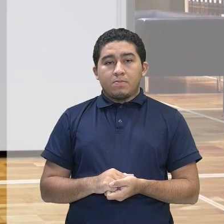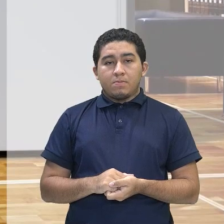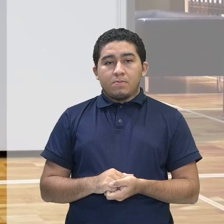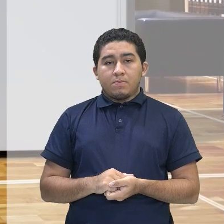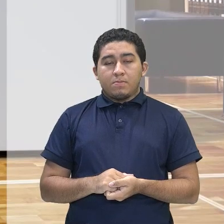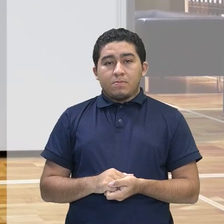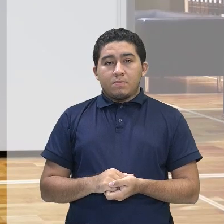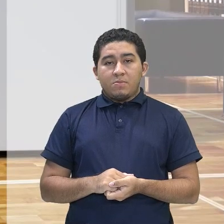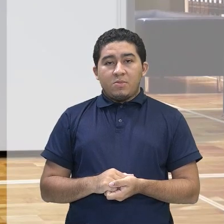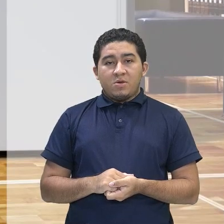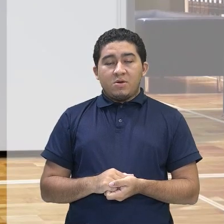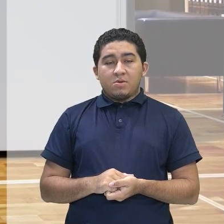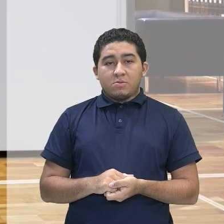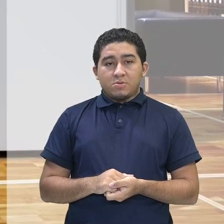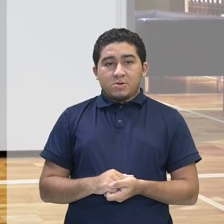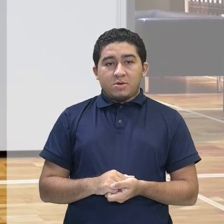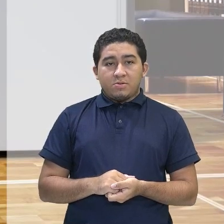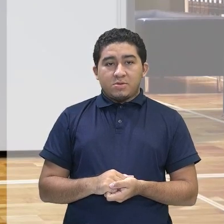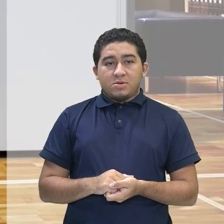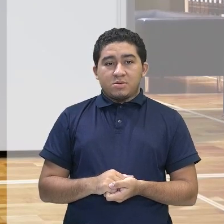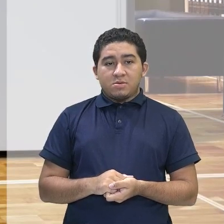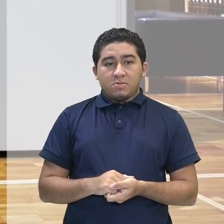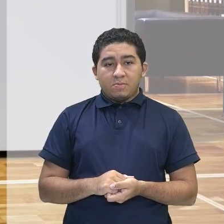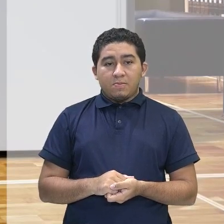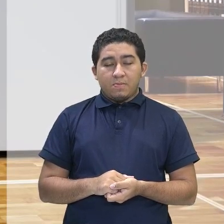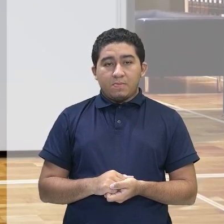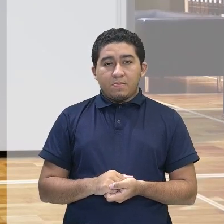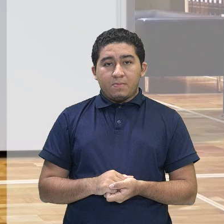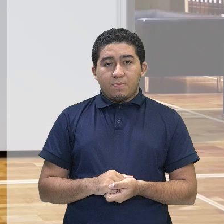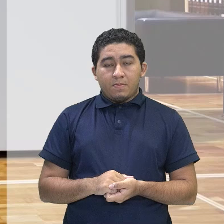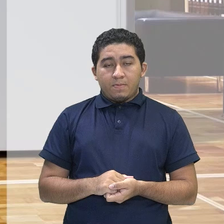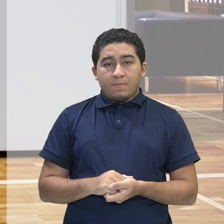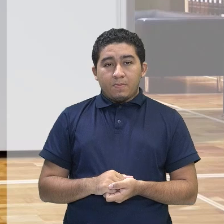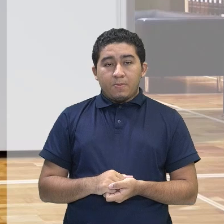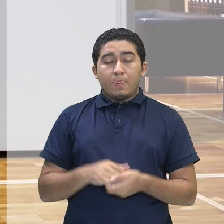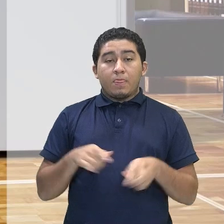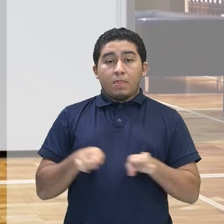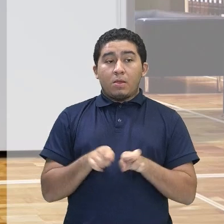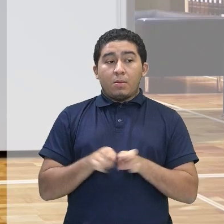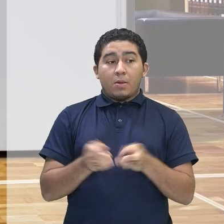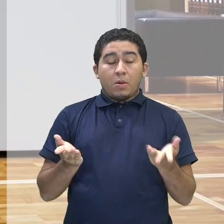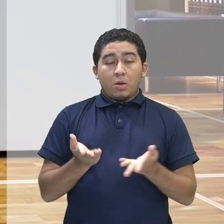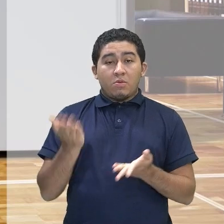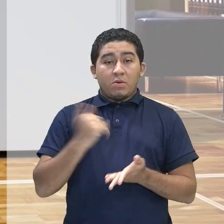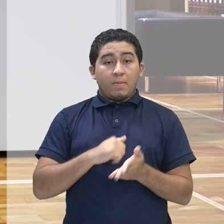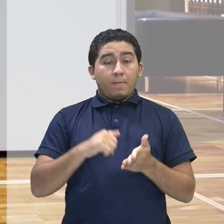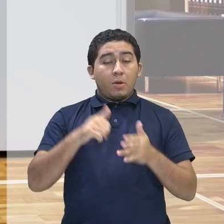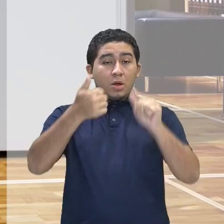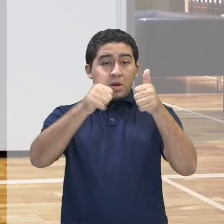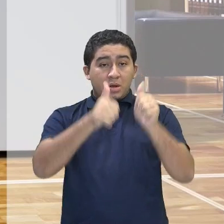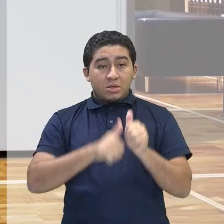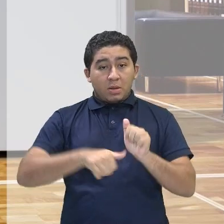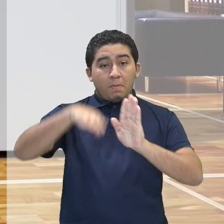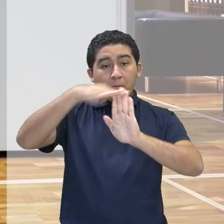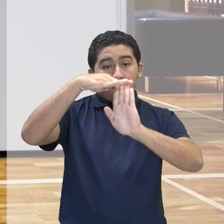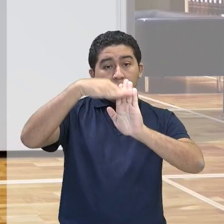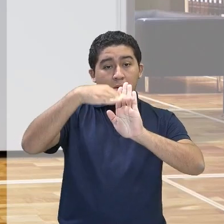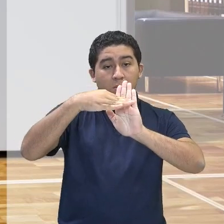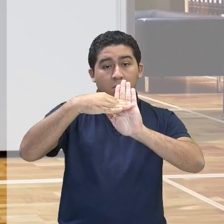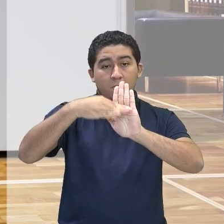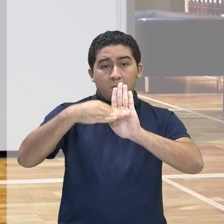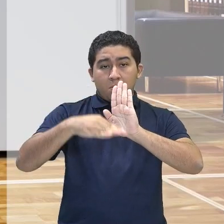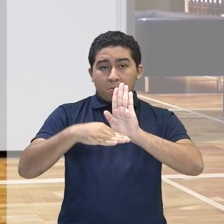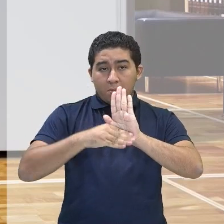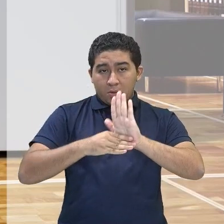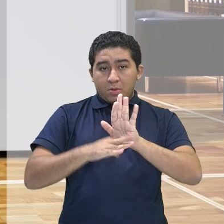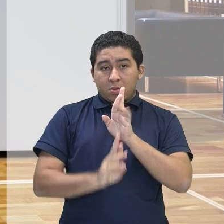Bem, então olha só, vamos relembrar qual foi o passo a passo que a gente utilizou para relembrar, né, sobre o